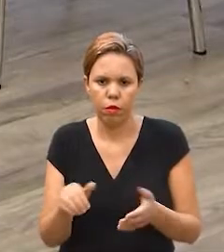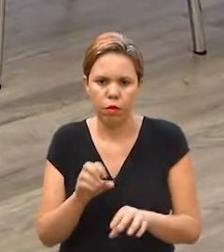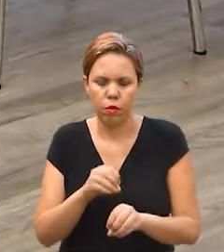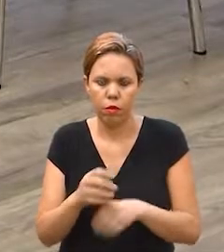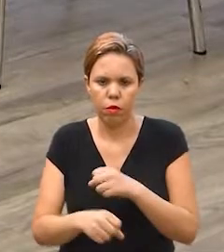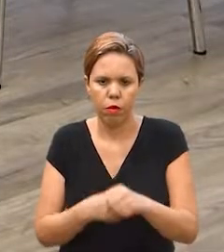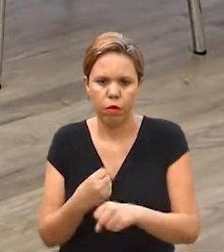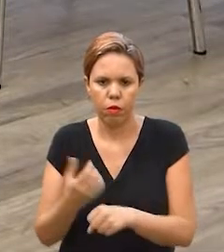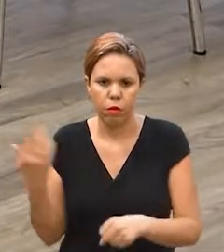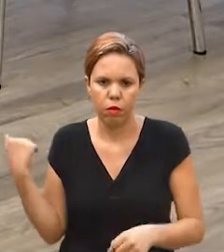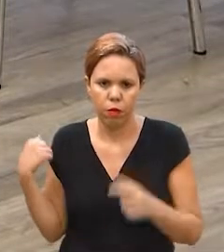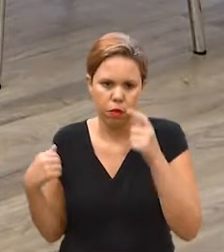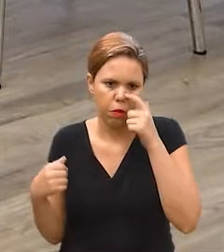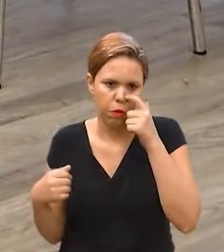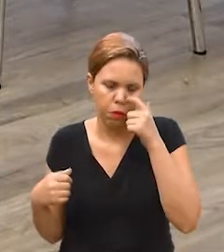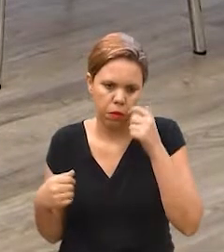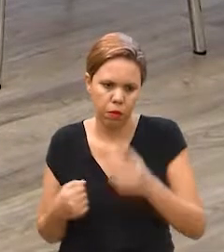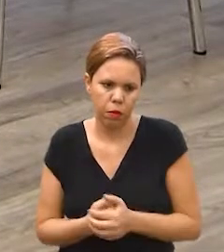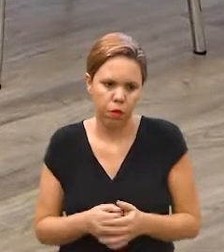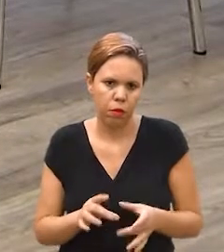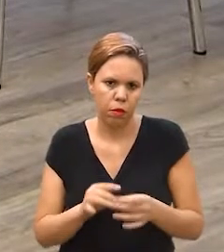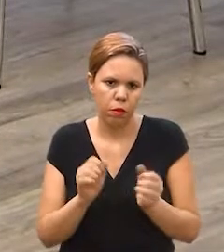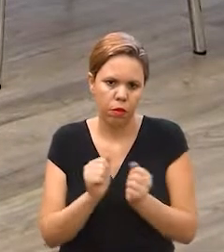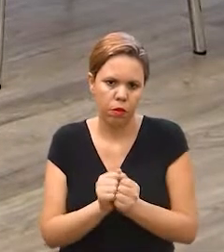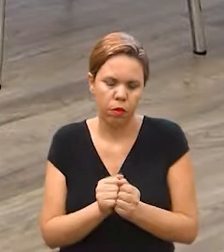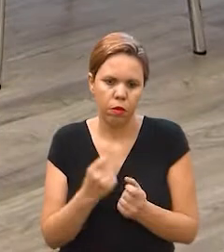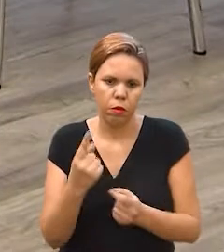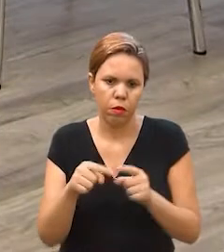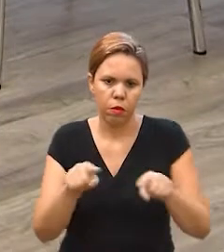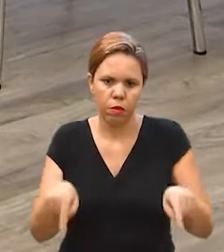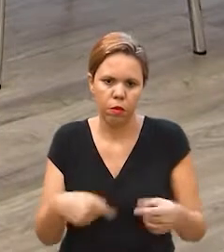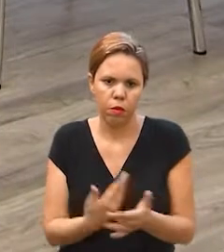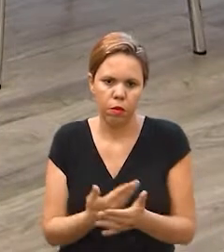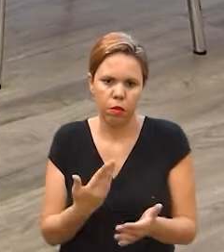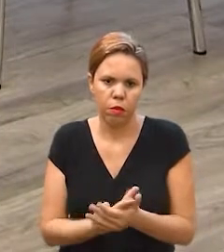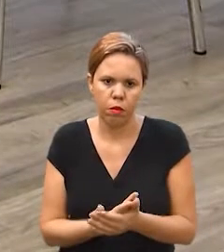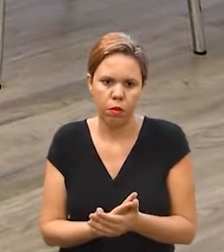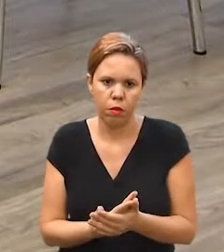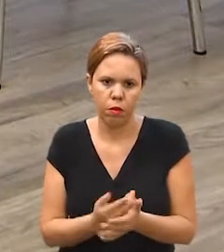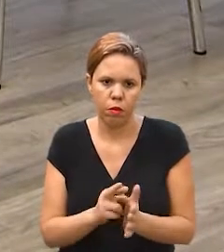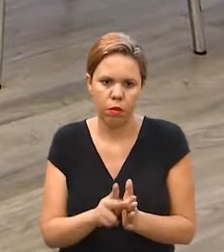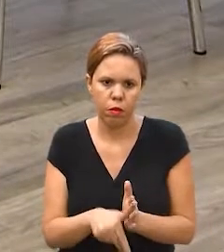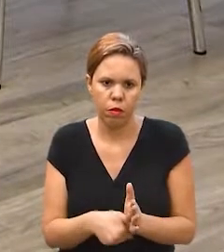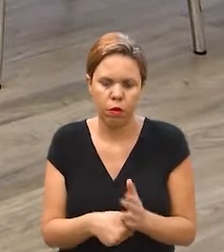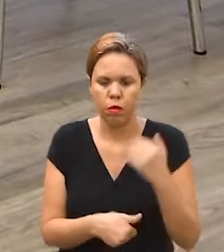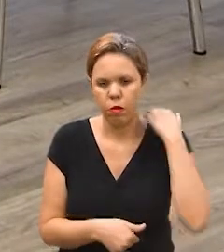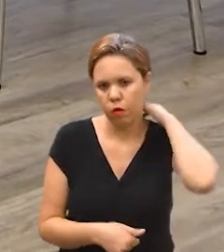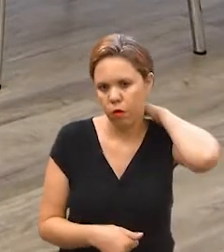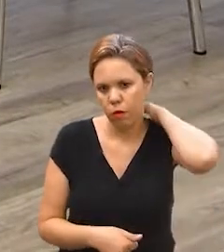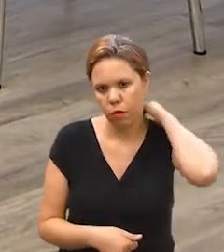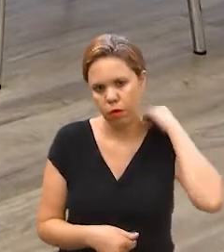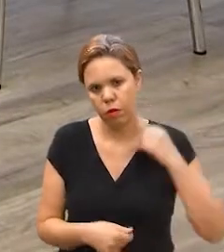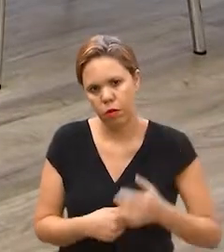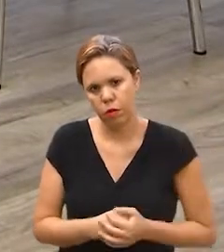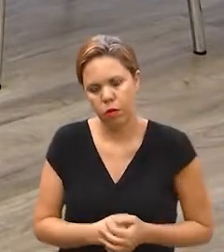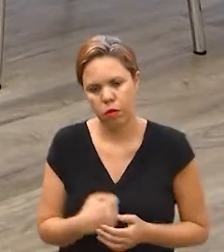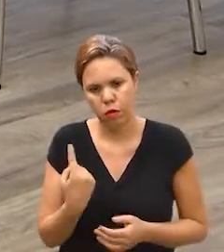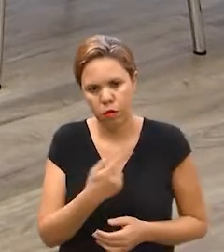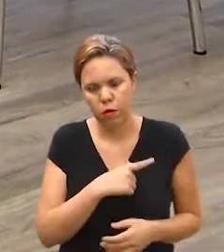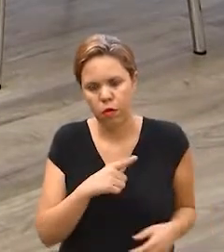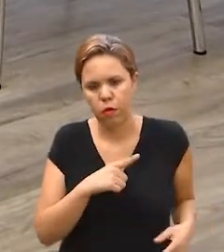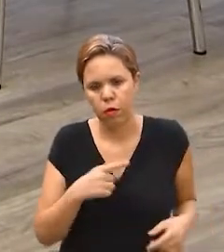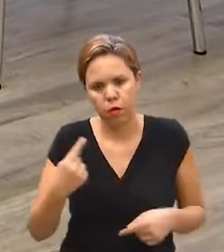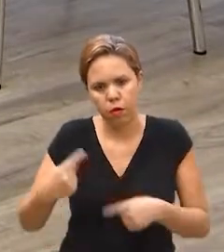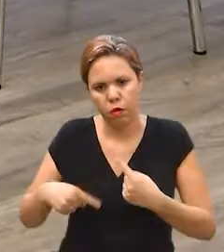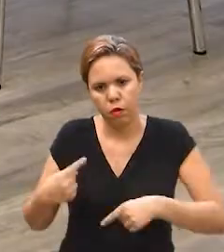de juntar algumas salas de aula, né, de multisseriar algumas salas de aula, e nós tivemos um debate, e eu lembro